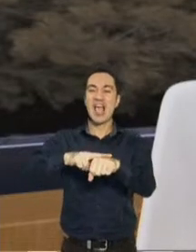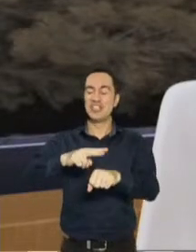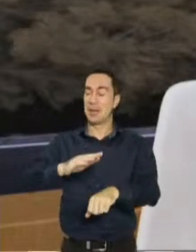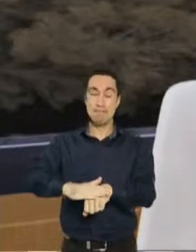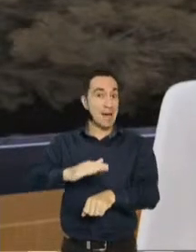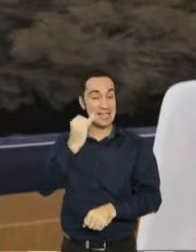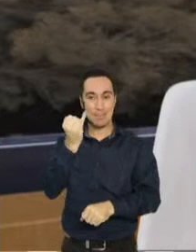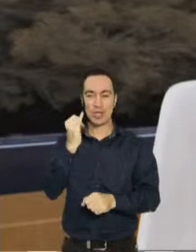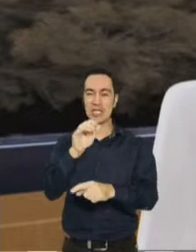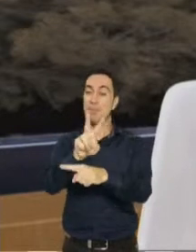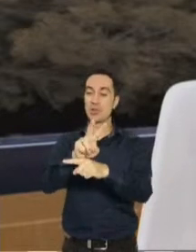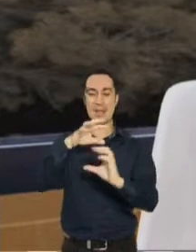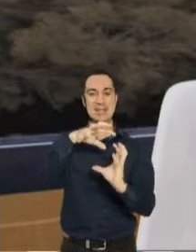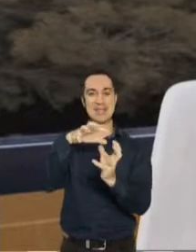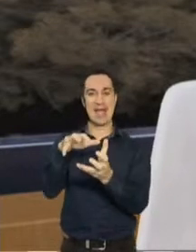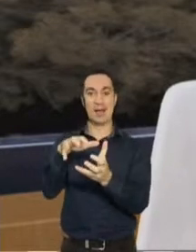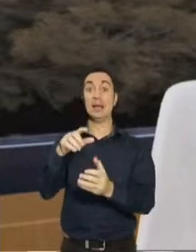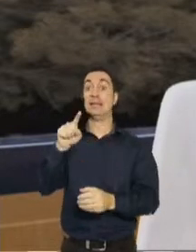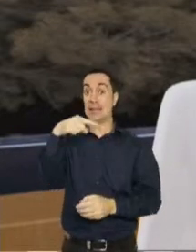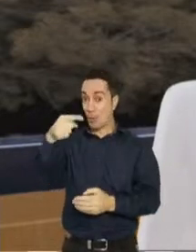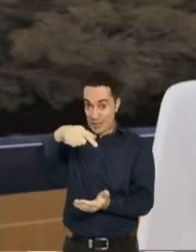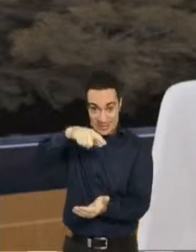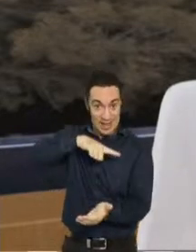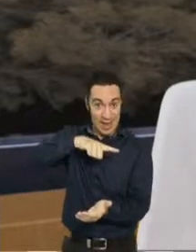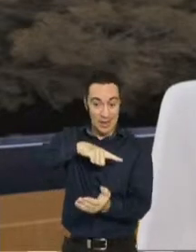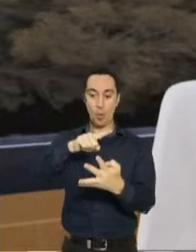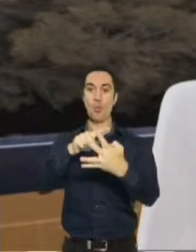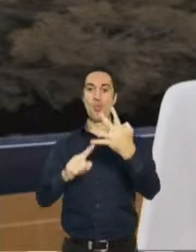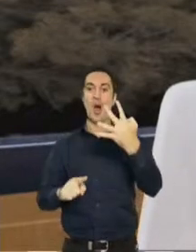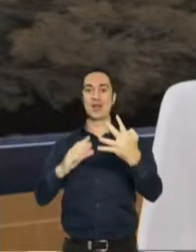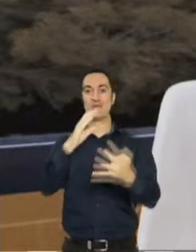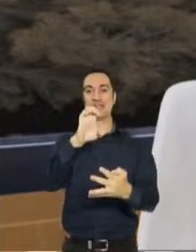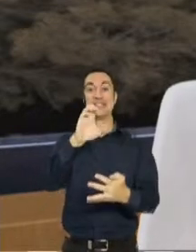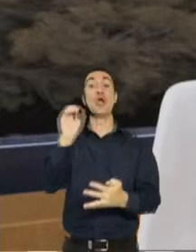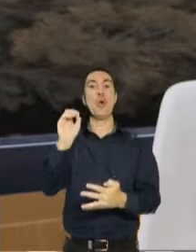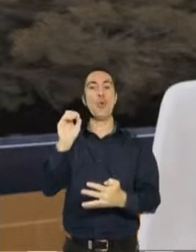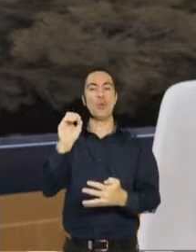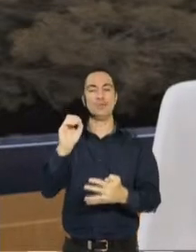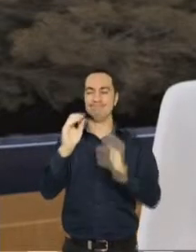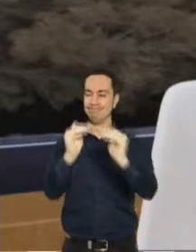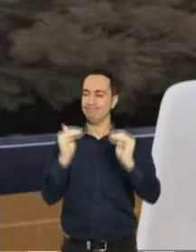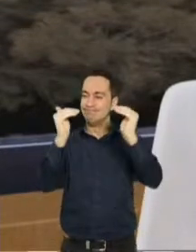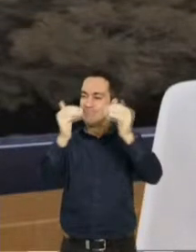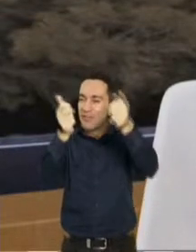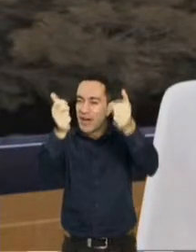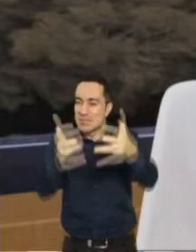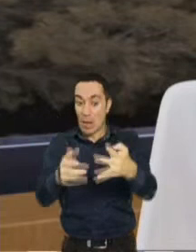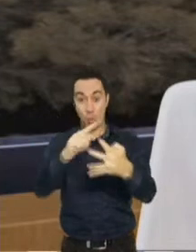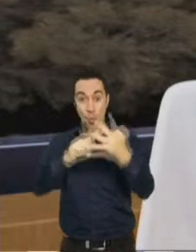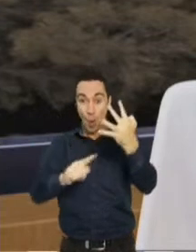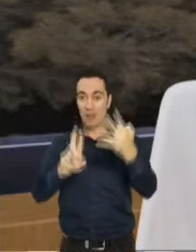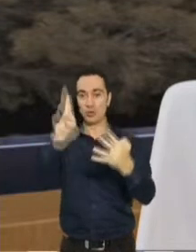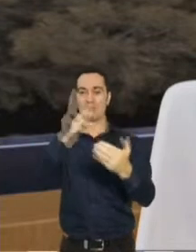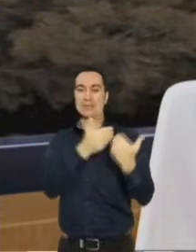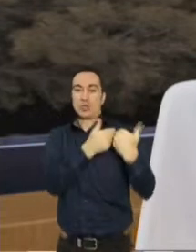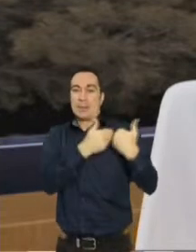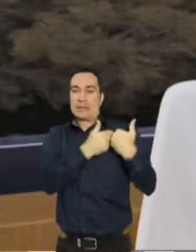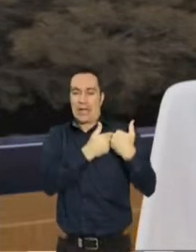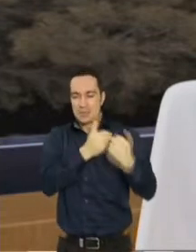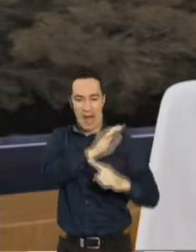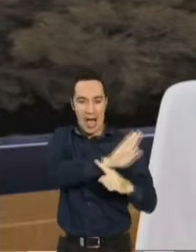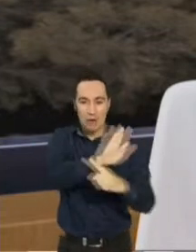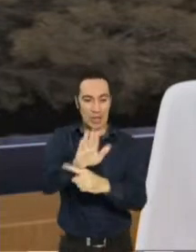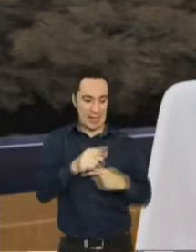fim, traremos aqui quatro CEOs para falar sobre o papel deles frente ao desafio de deixar